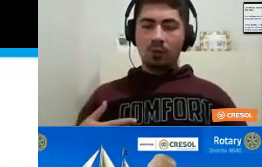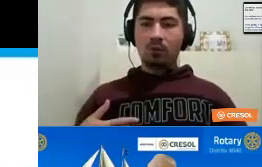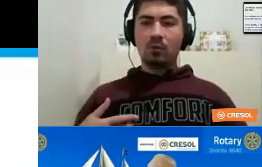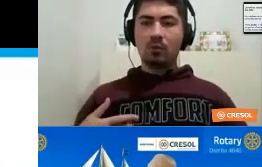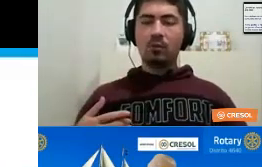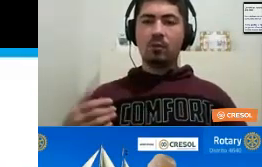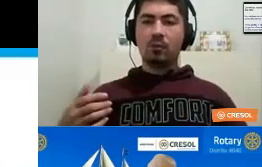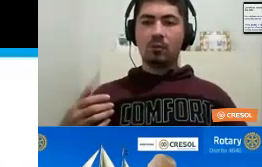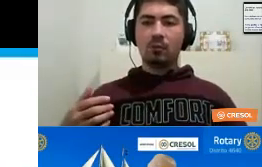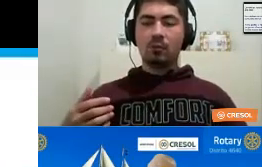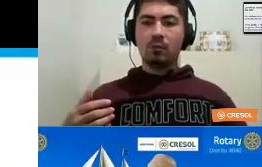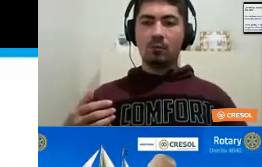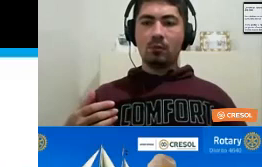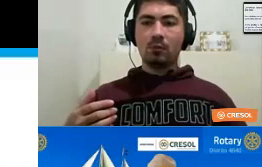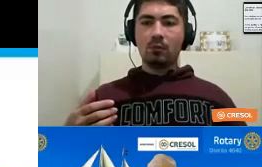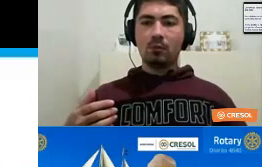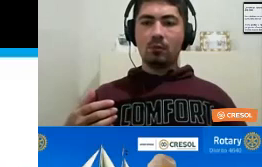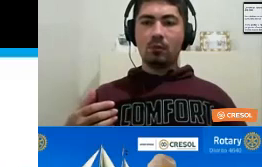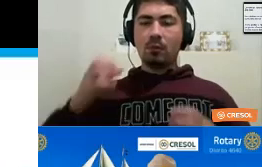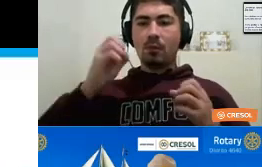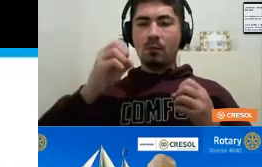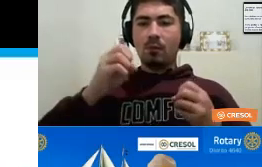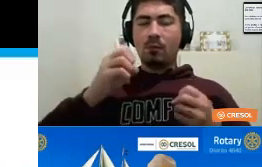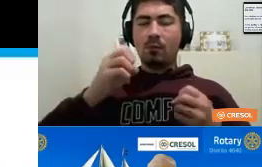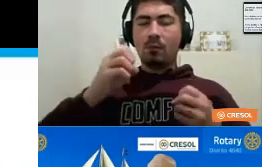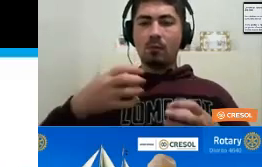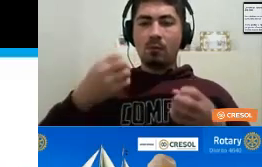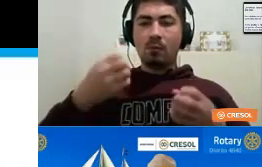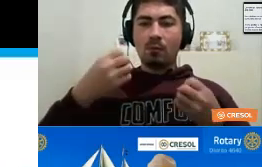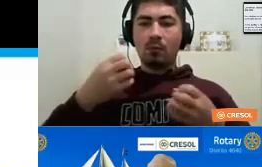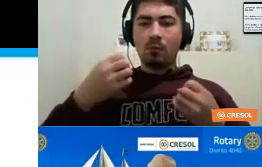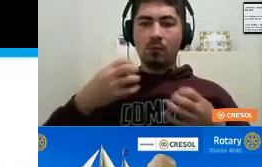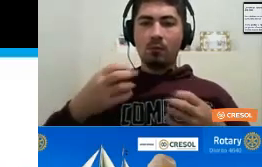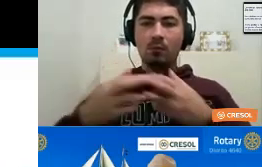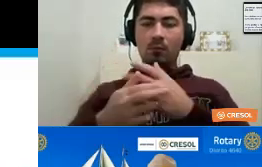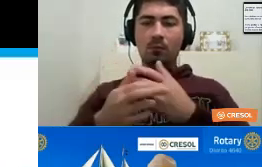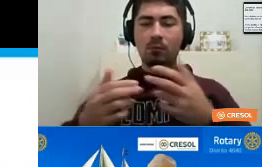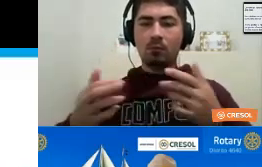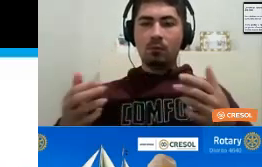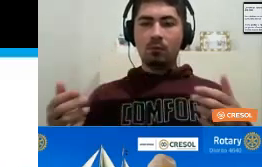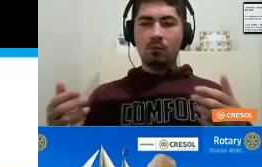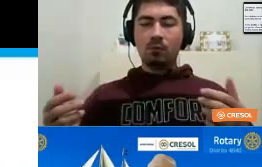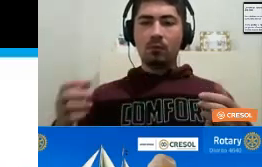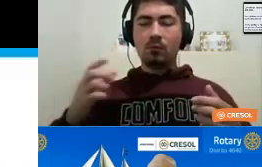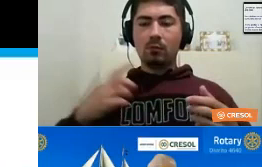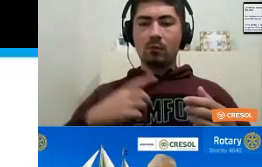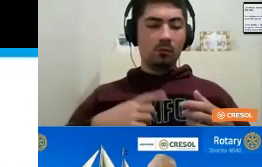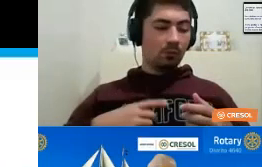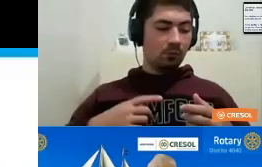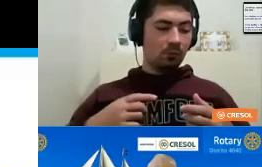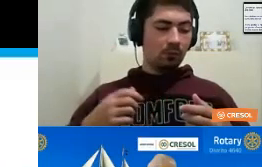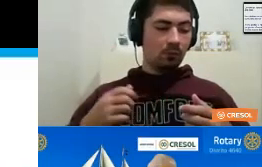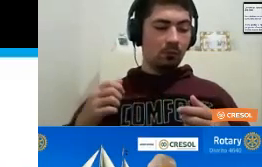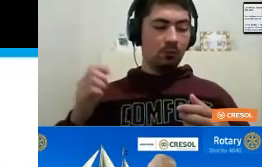de ensinar muitas coisas que vocês vão ver que dá para adequar aos projetos